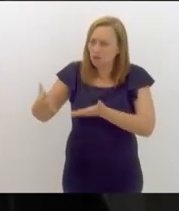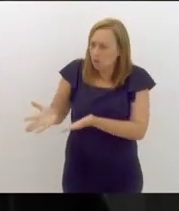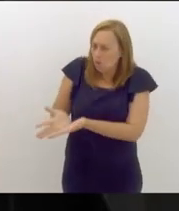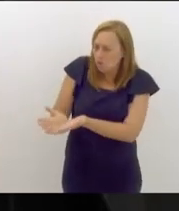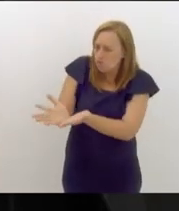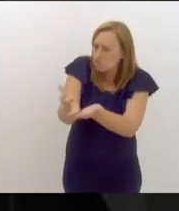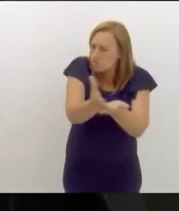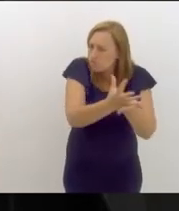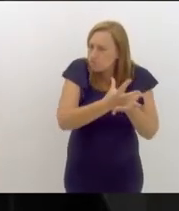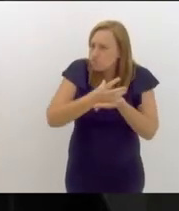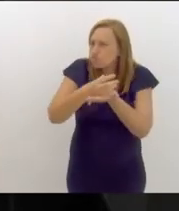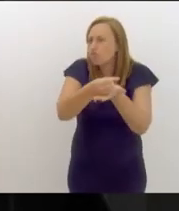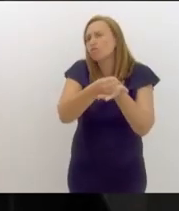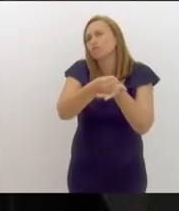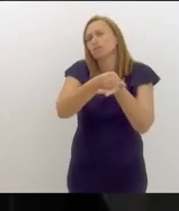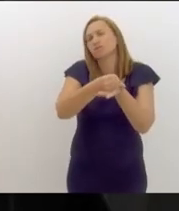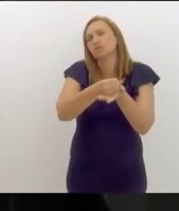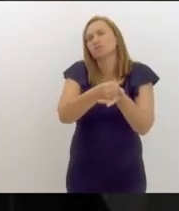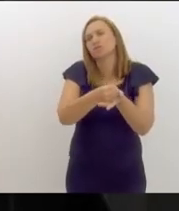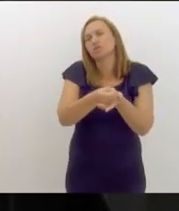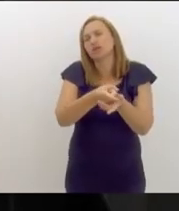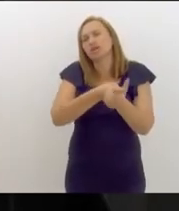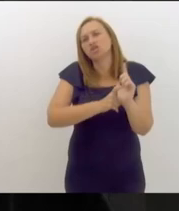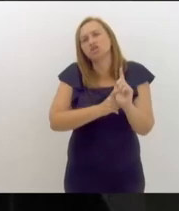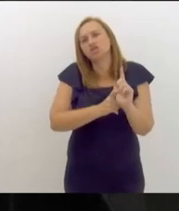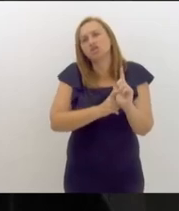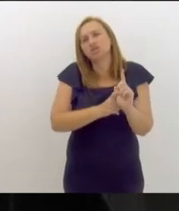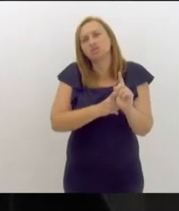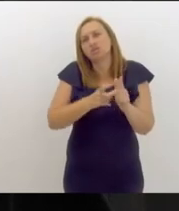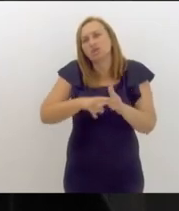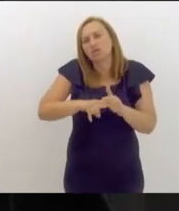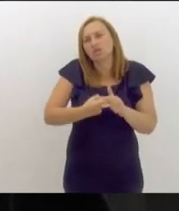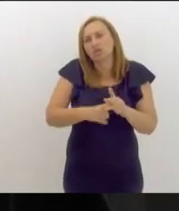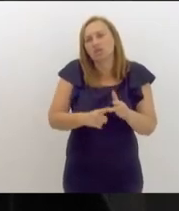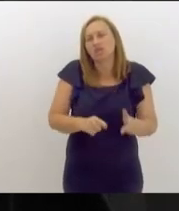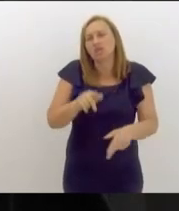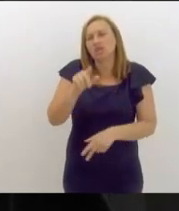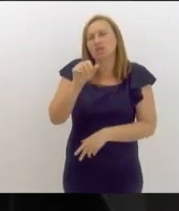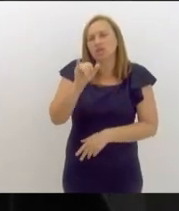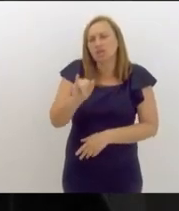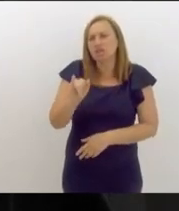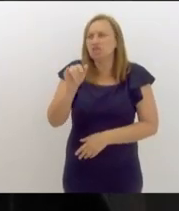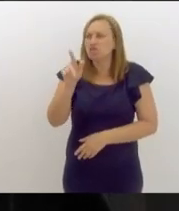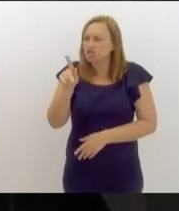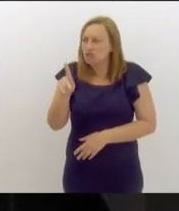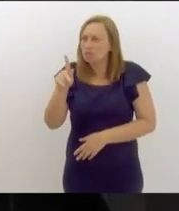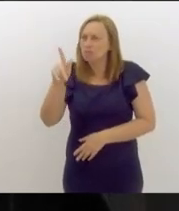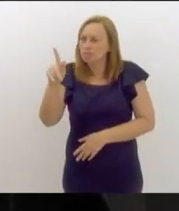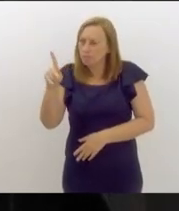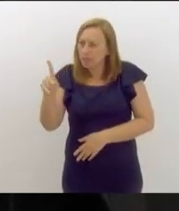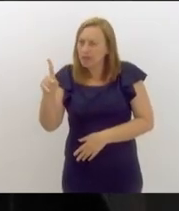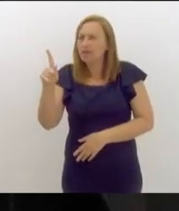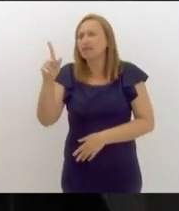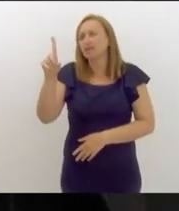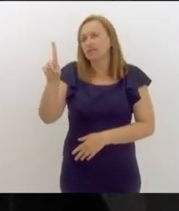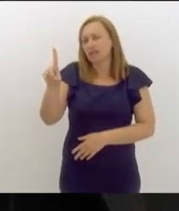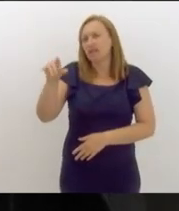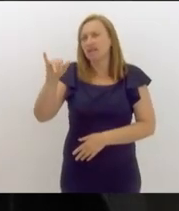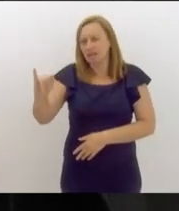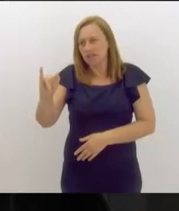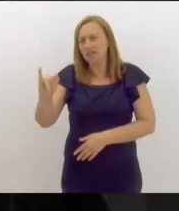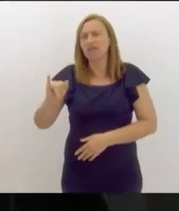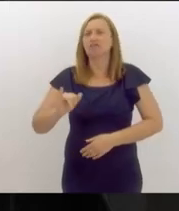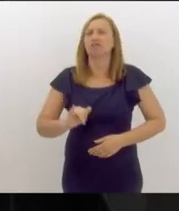dívida a correção monetária pelo igp-di que tem um forte componente